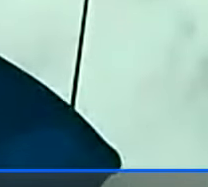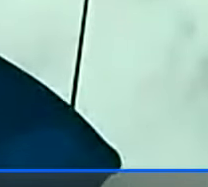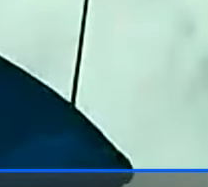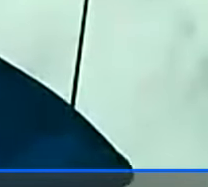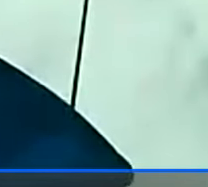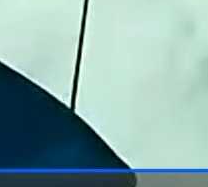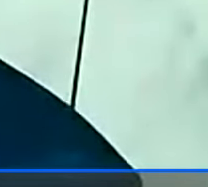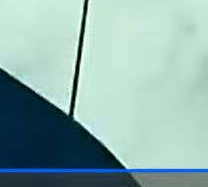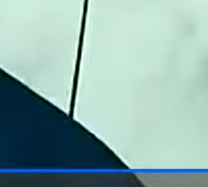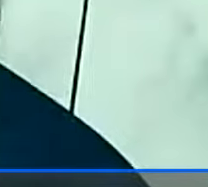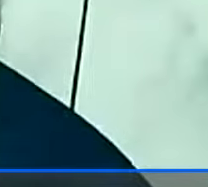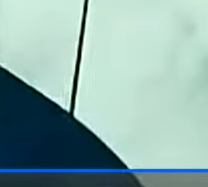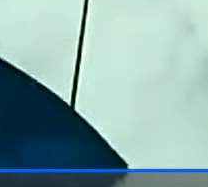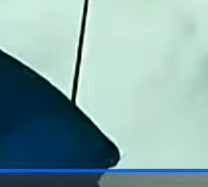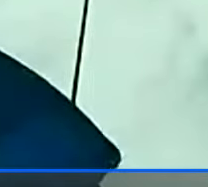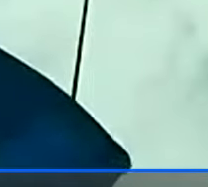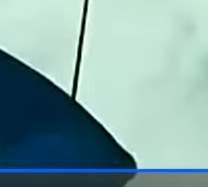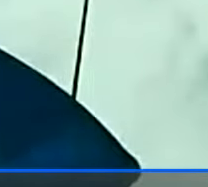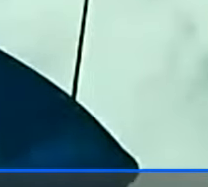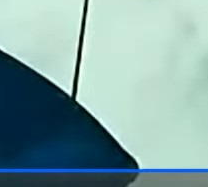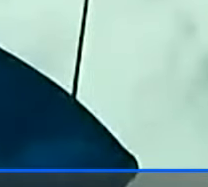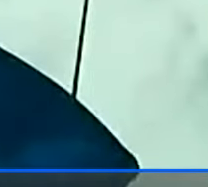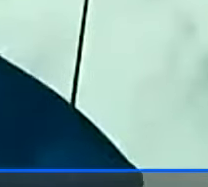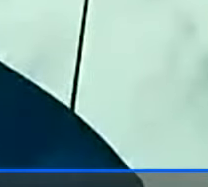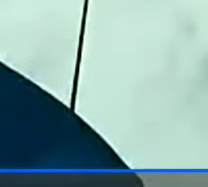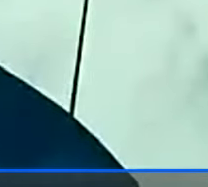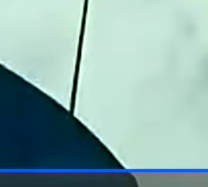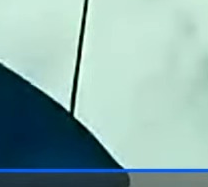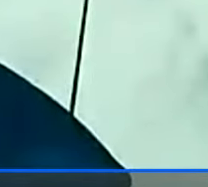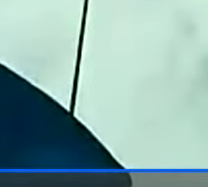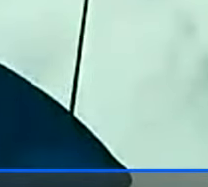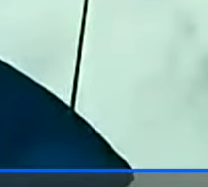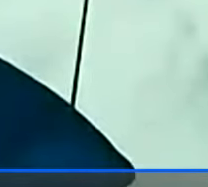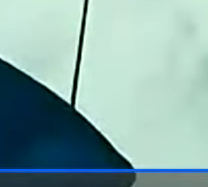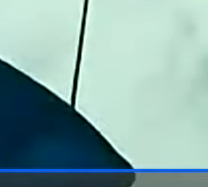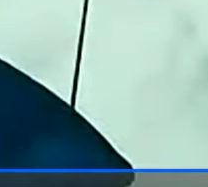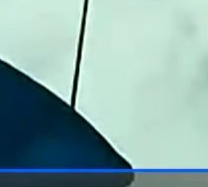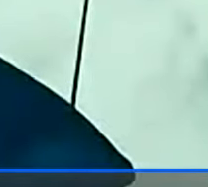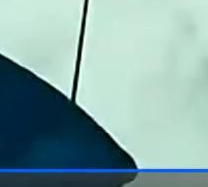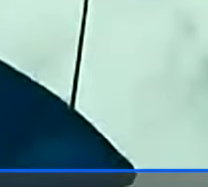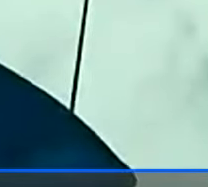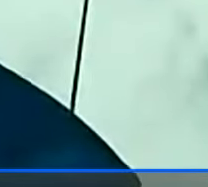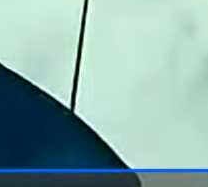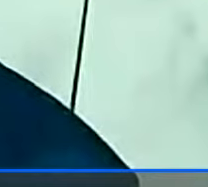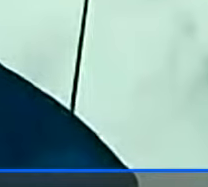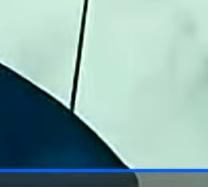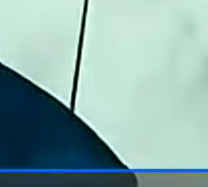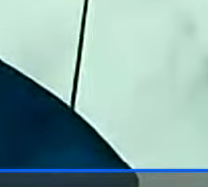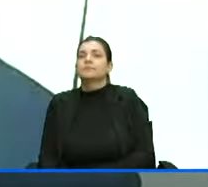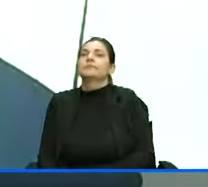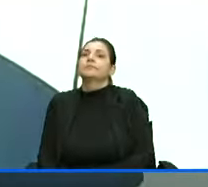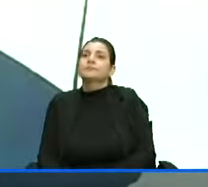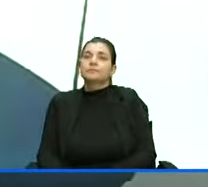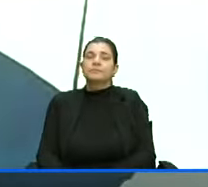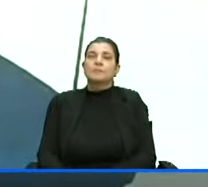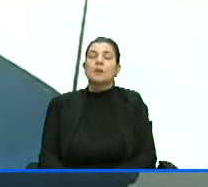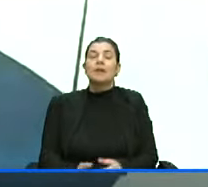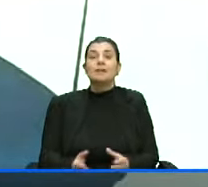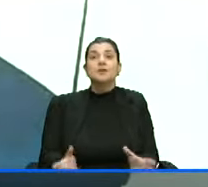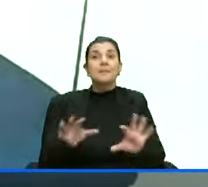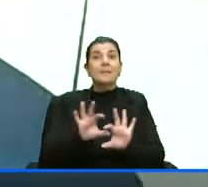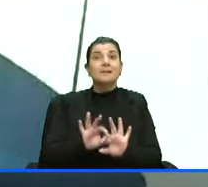regularizada, essa escola ela já está em atendimento, essa escola já está funcionando, né? E ela já é parceira da prefeitura.